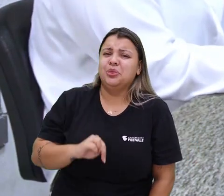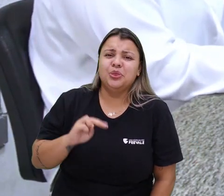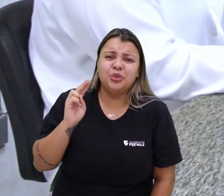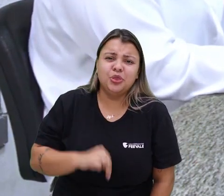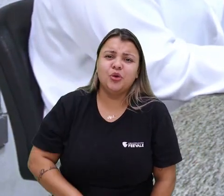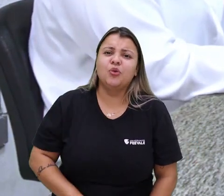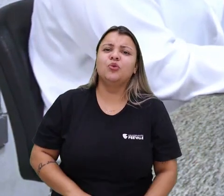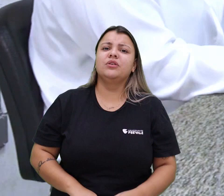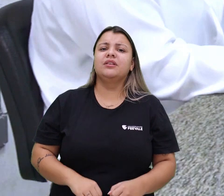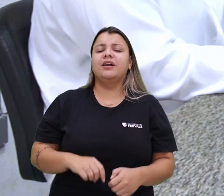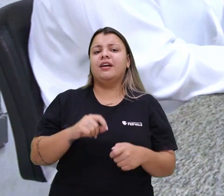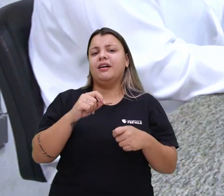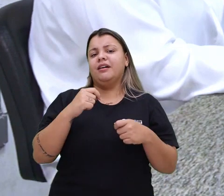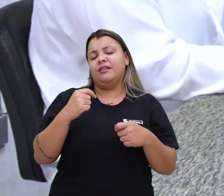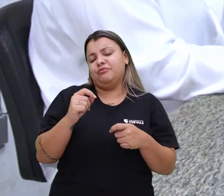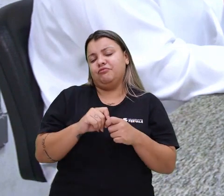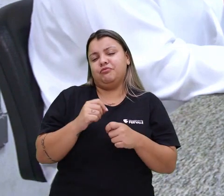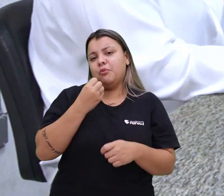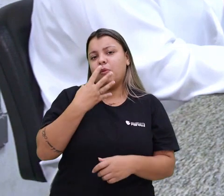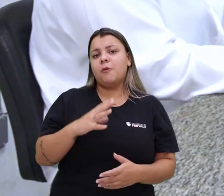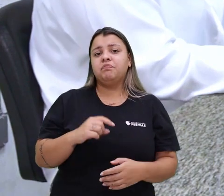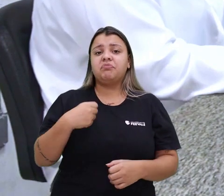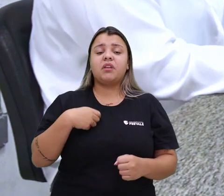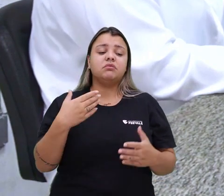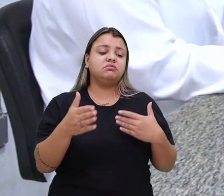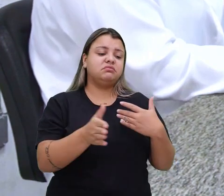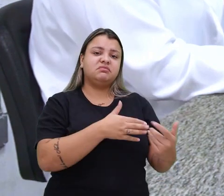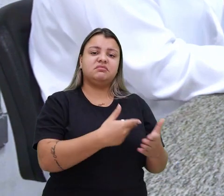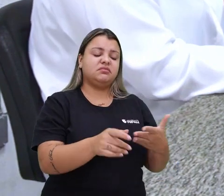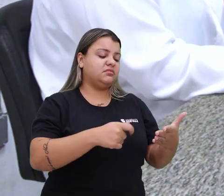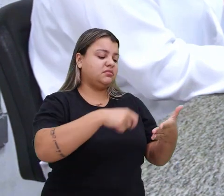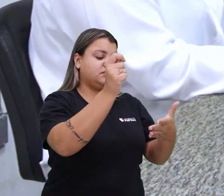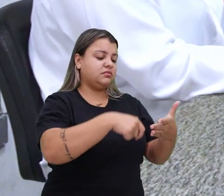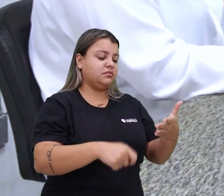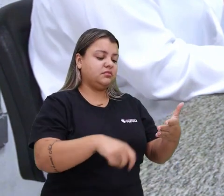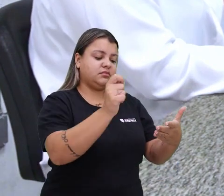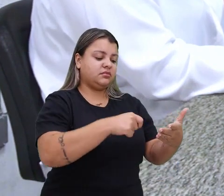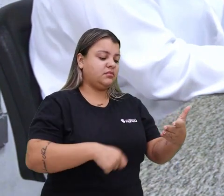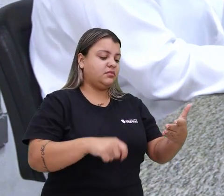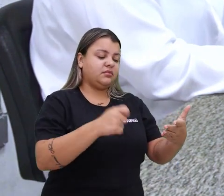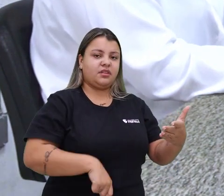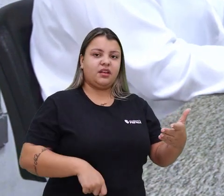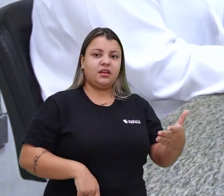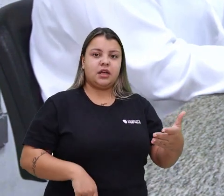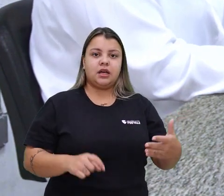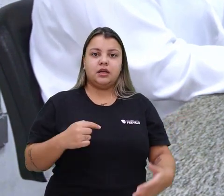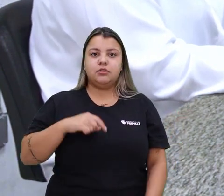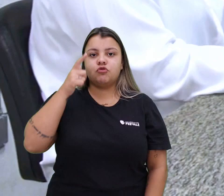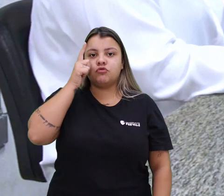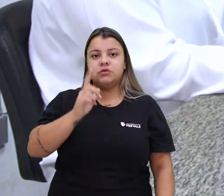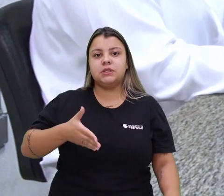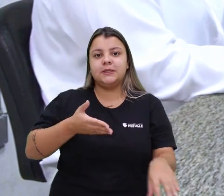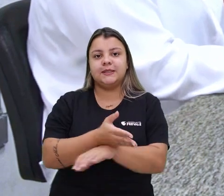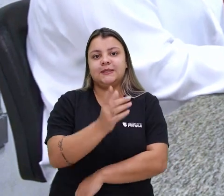fui boa né então eu vou chutar tudo e eu não vou passar e eu